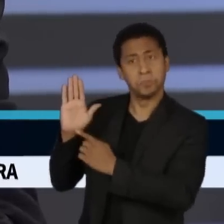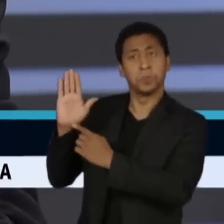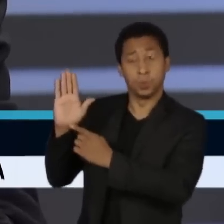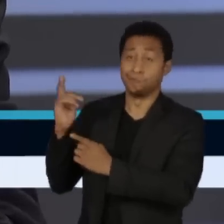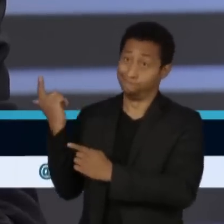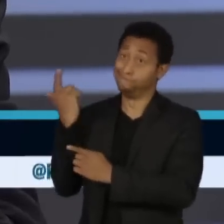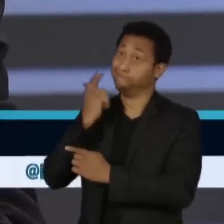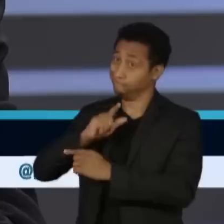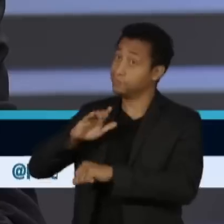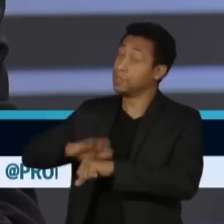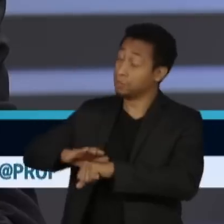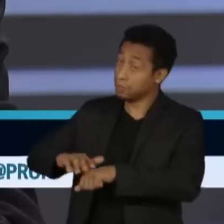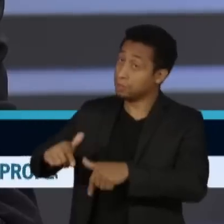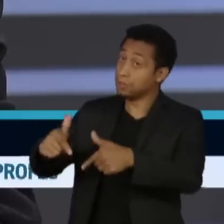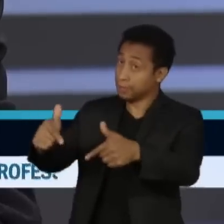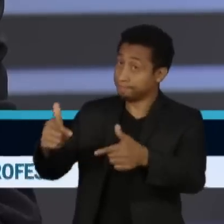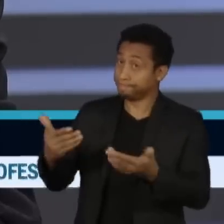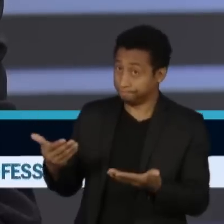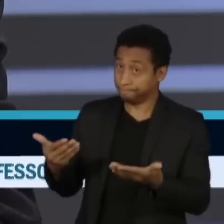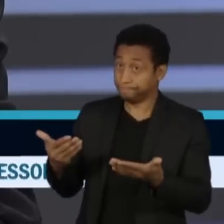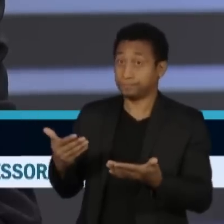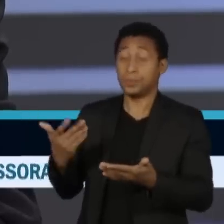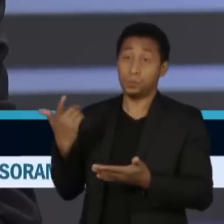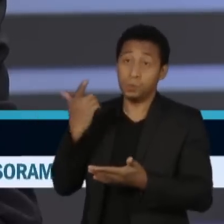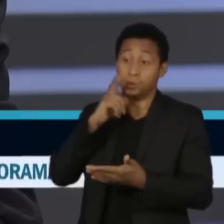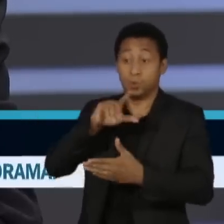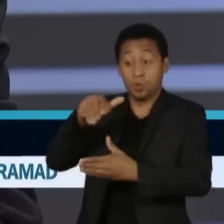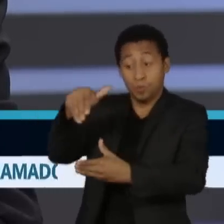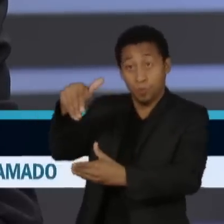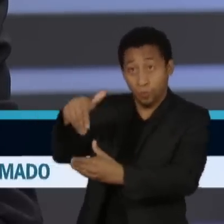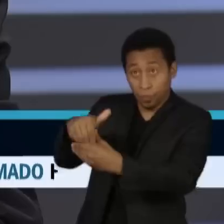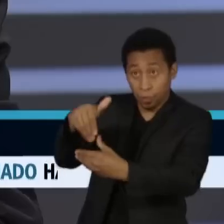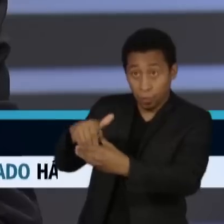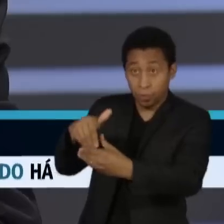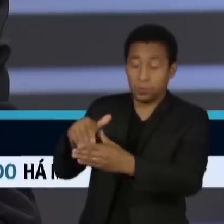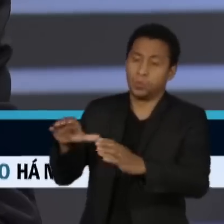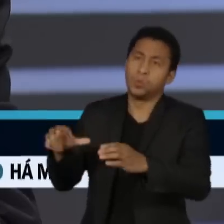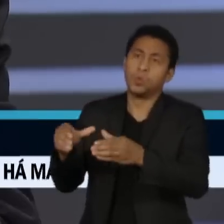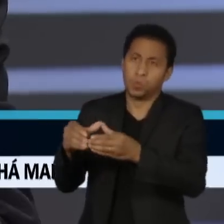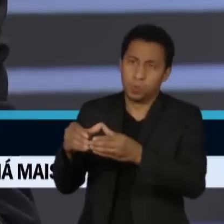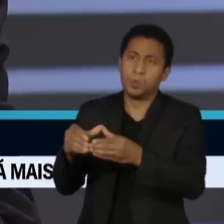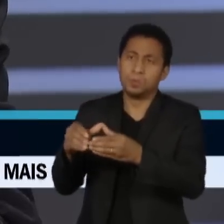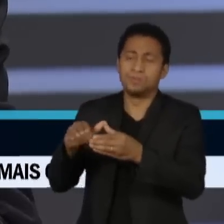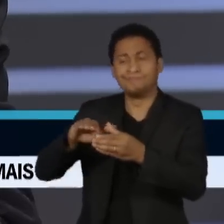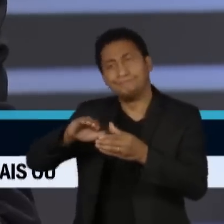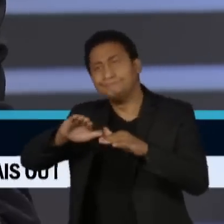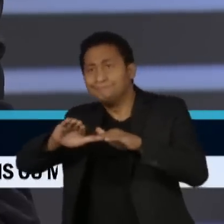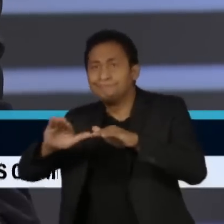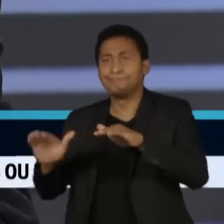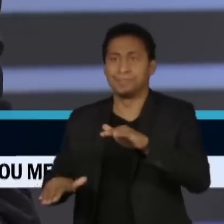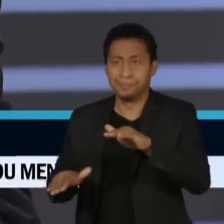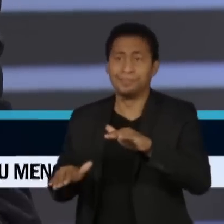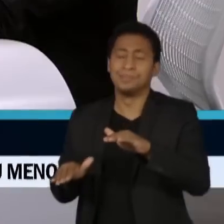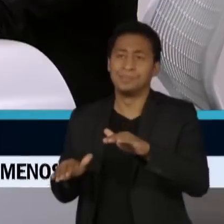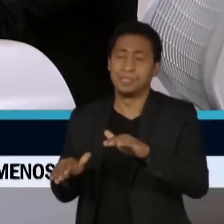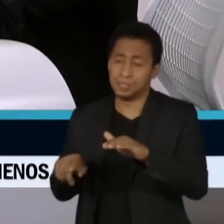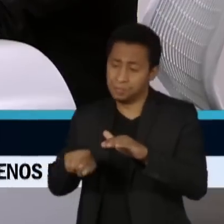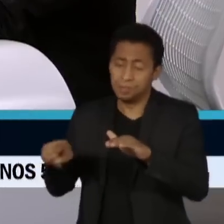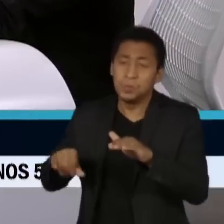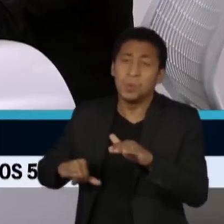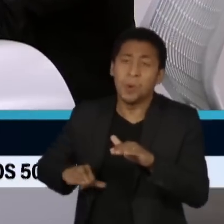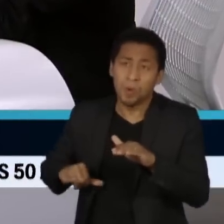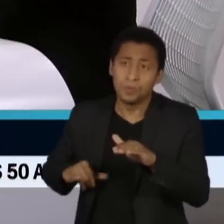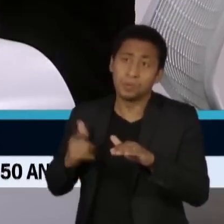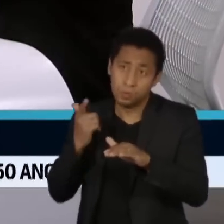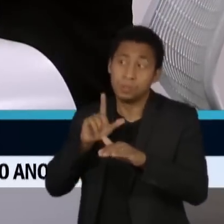eleito muito com foto que vende uma classe mais vulnerável mas a verdade é que tem esse 100 dias ele o governo